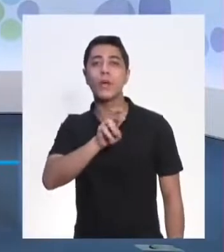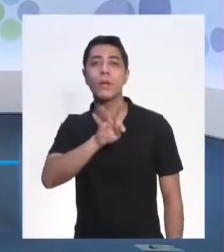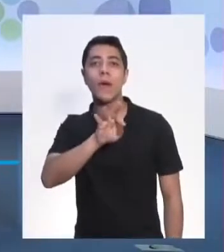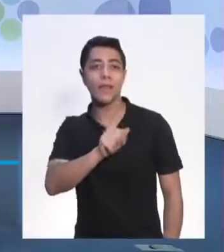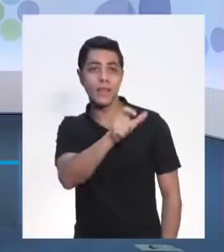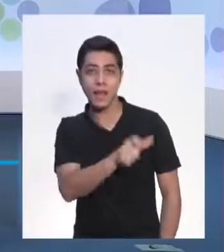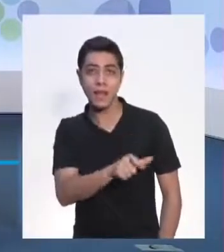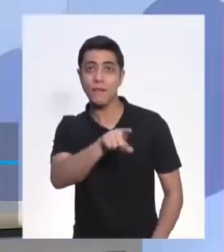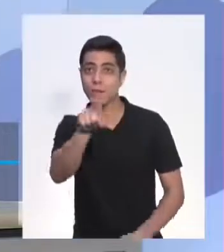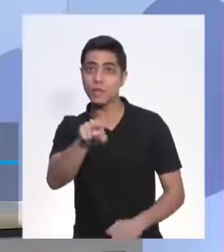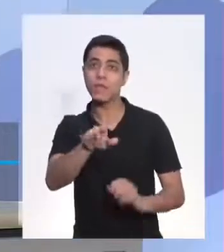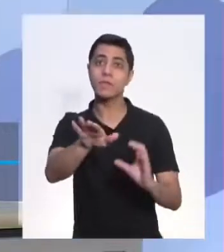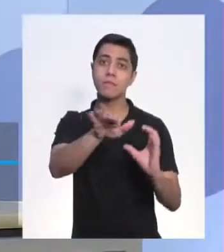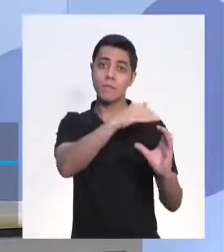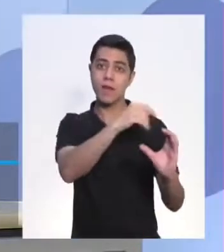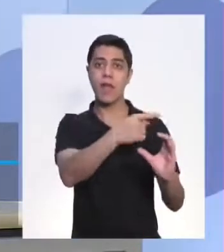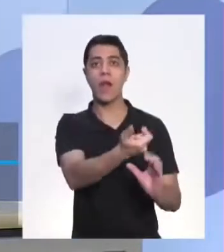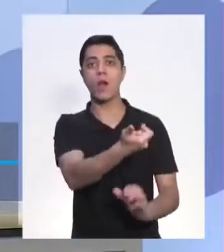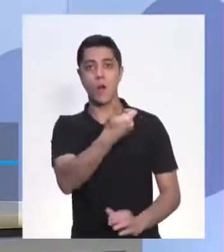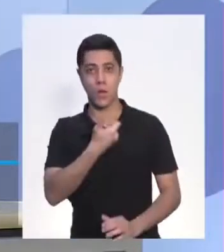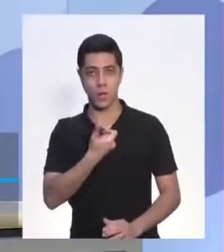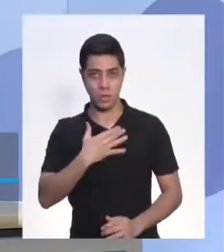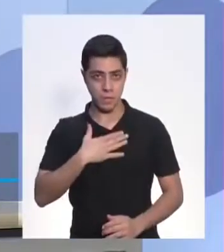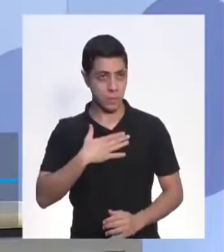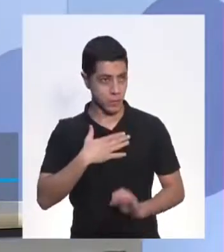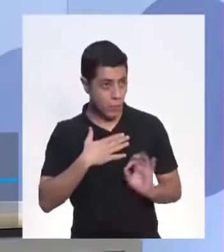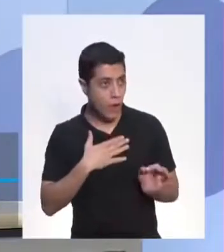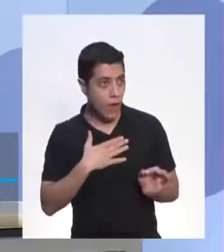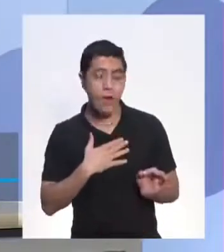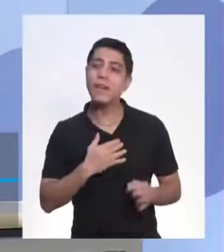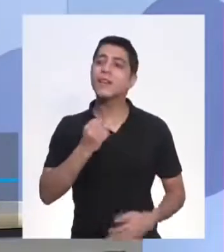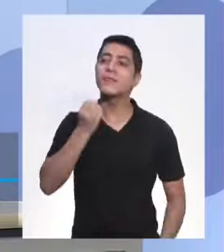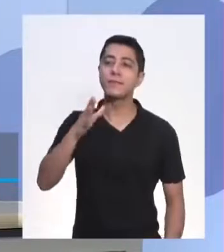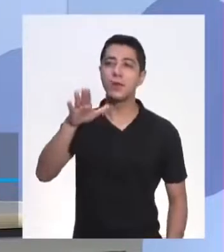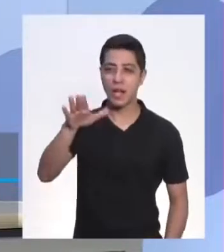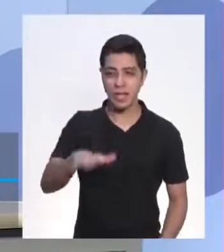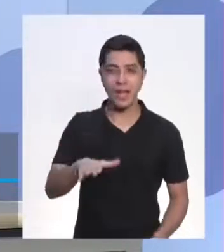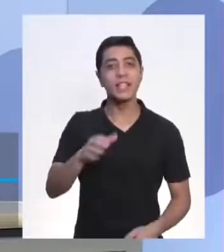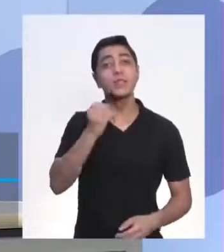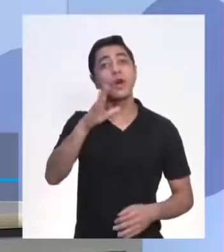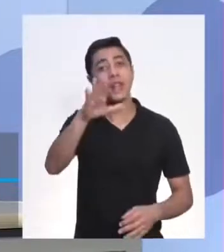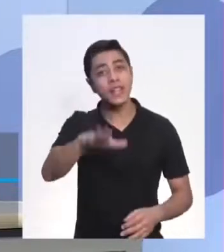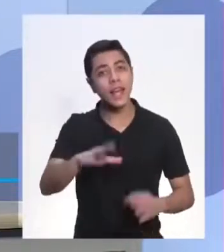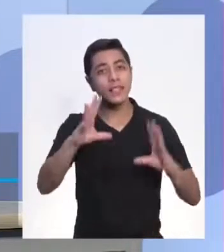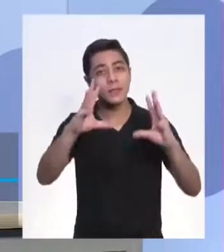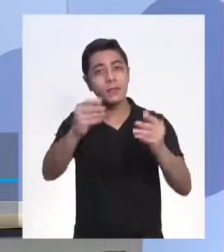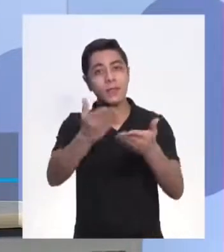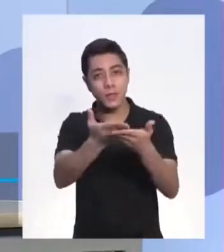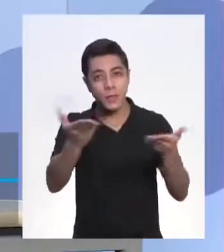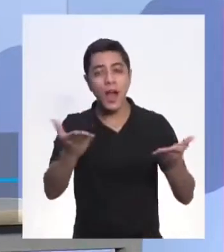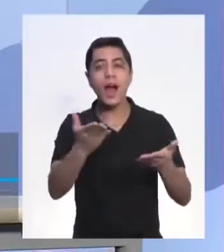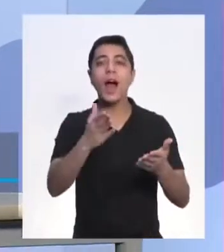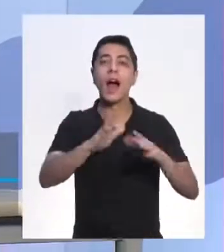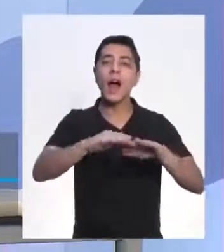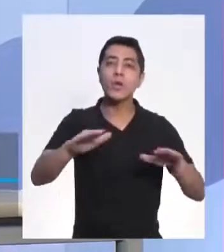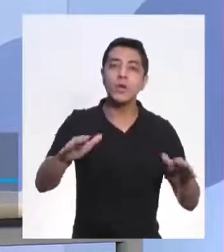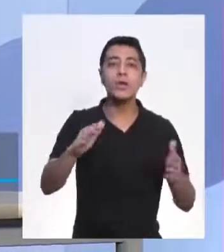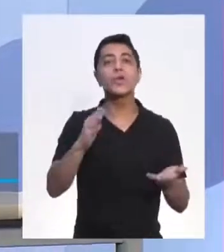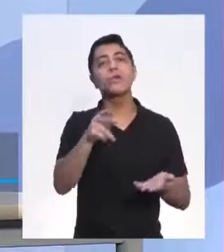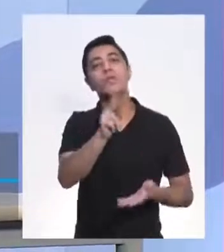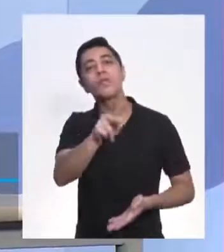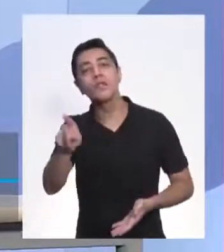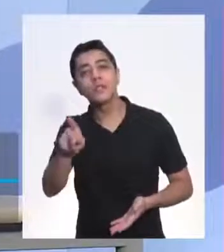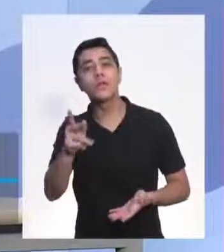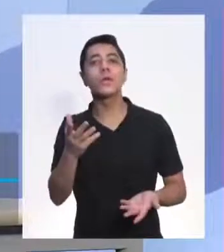lá, né, professora? Isso mesmo. Boa tarde, pessoal. Boa tarde, alunos, professores, pais responsáveis que participam sempre das